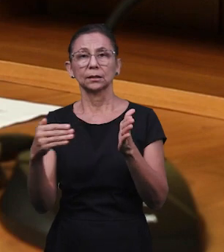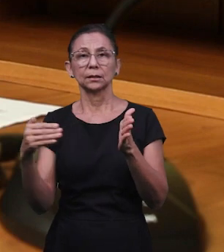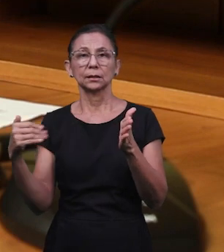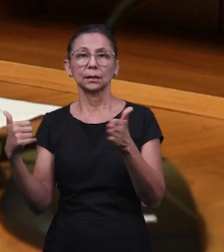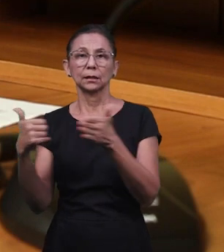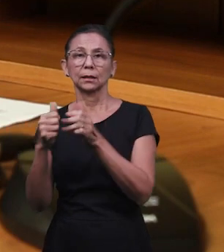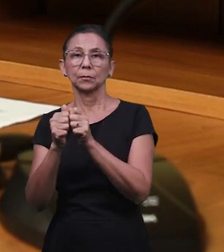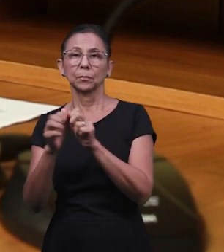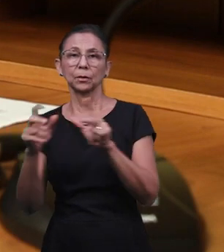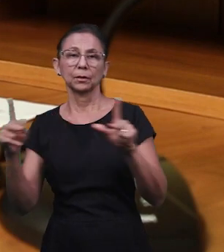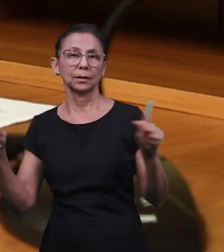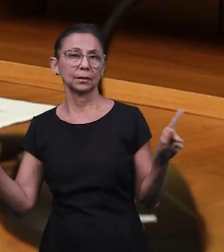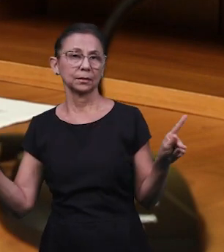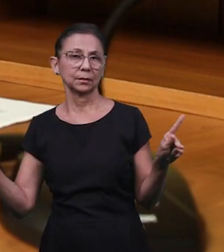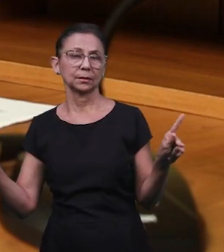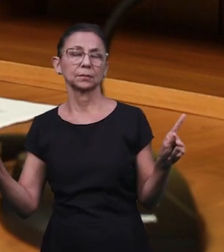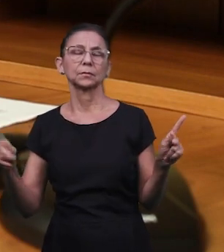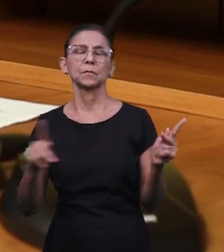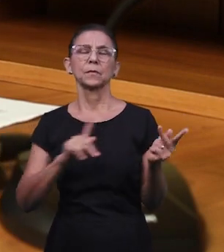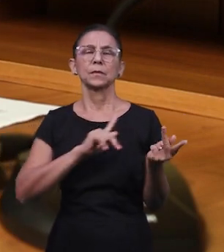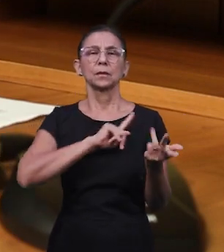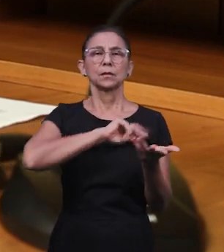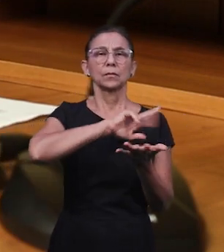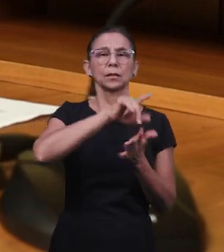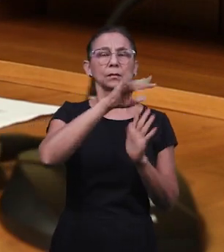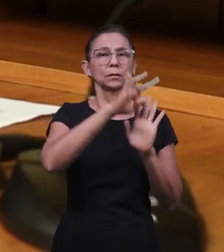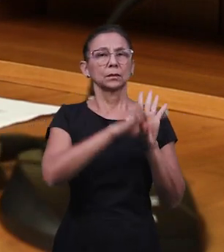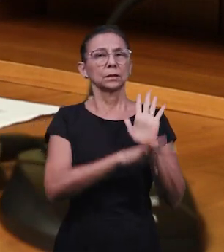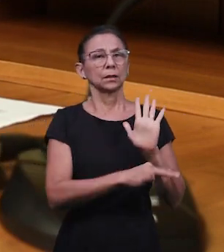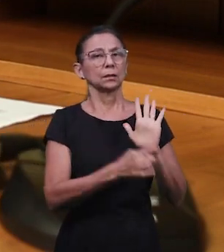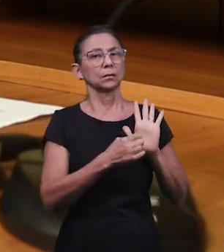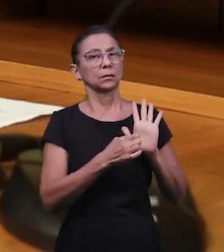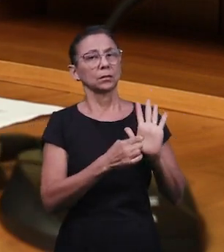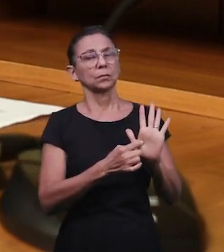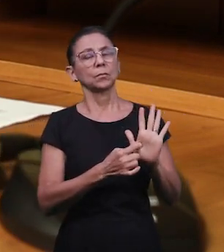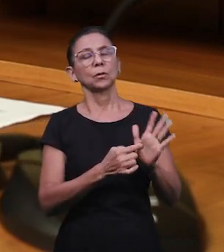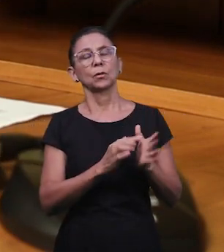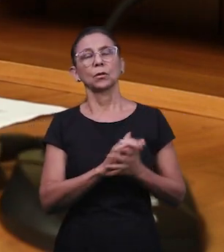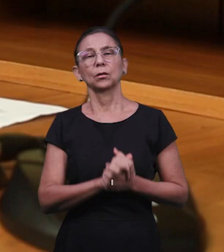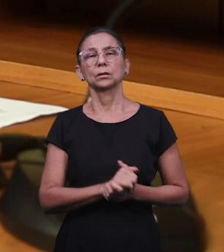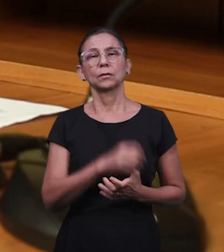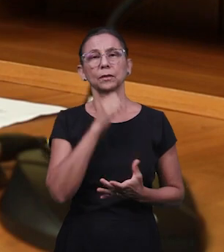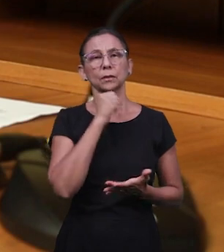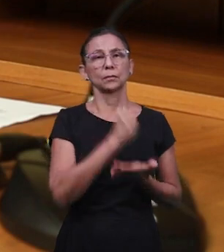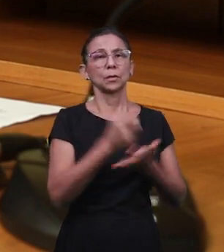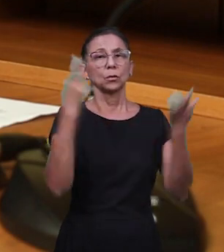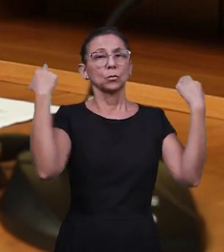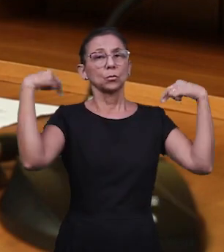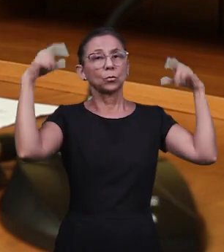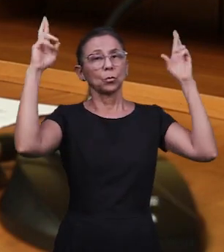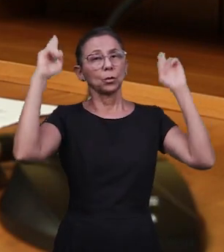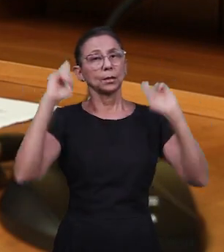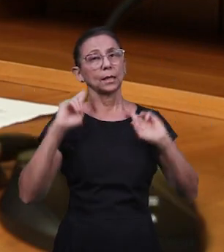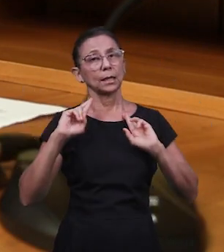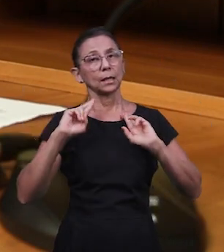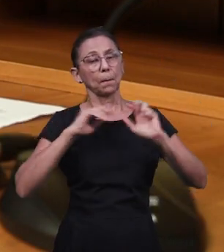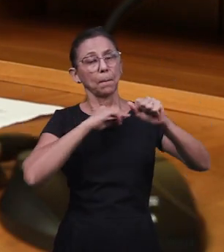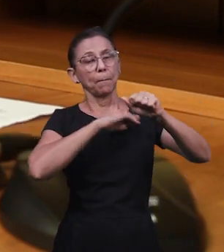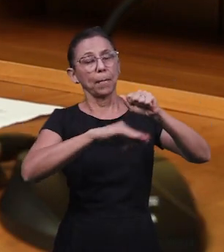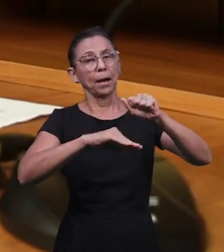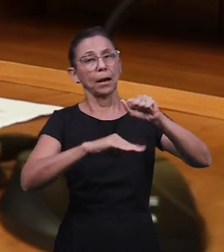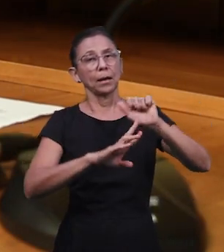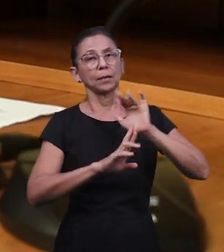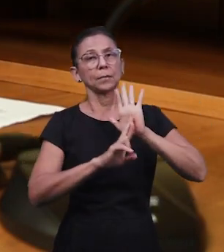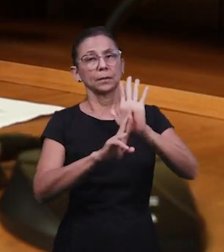Bíblia ela está profetizada. Vários textos que apontam, os cordeiros que eram sacrificados apontavam para Jesus,